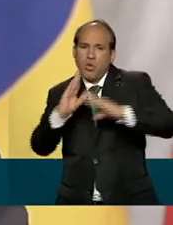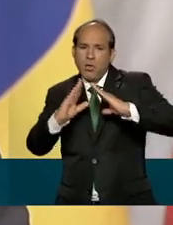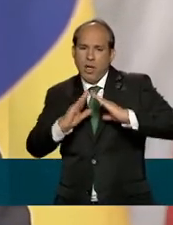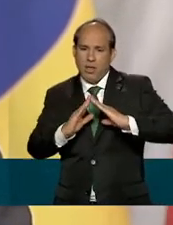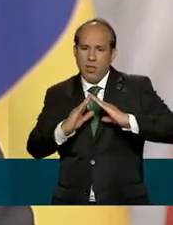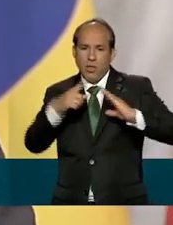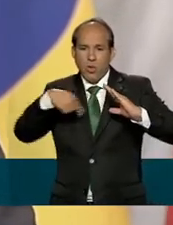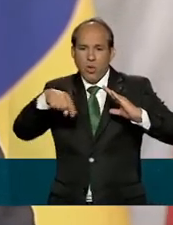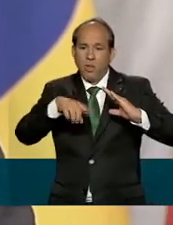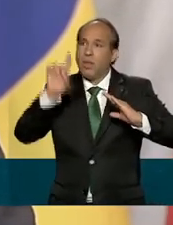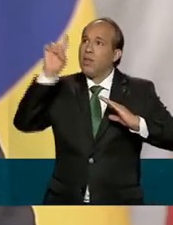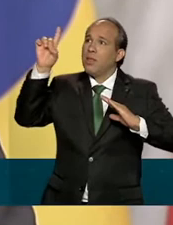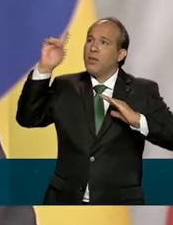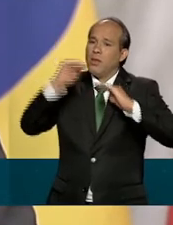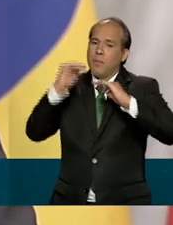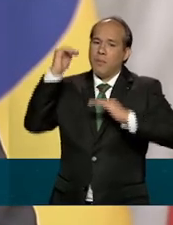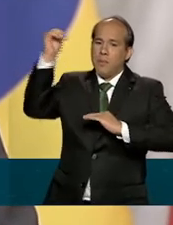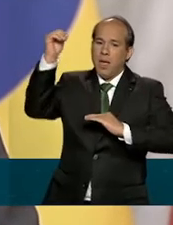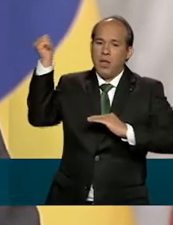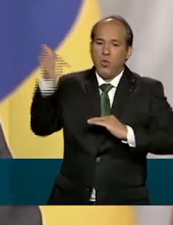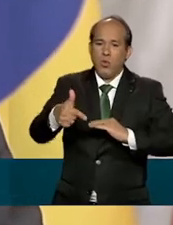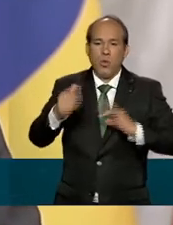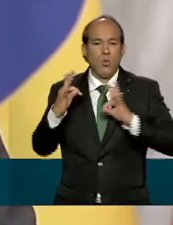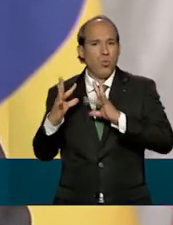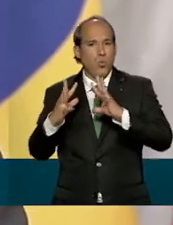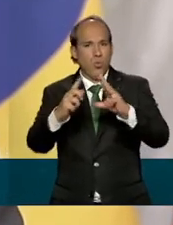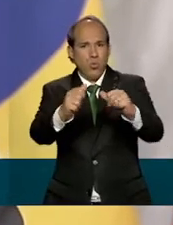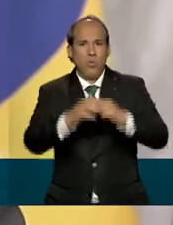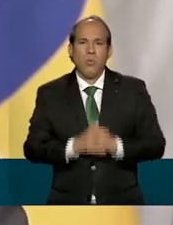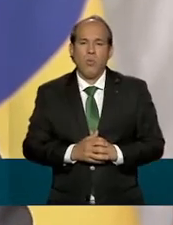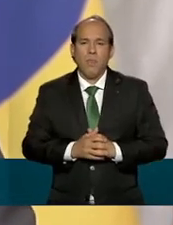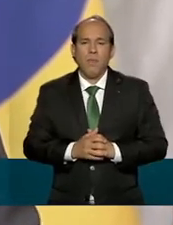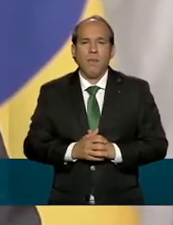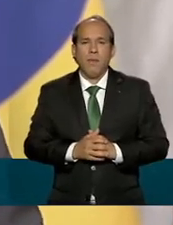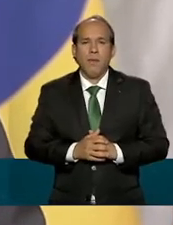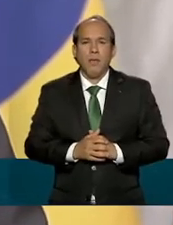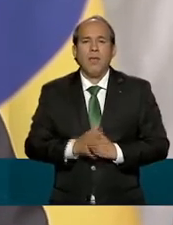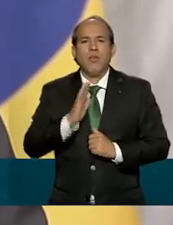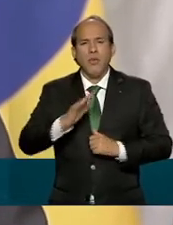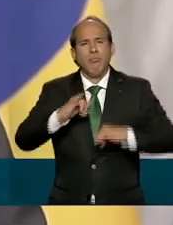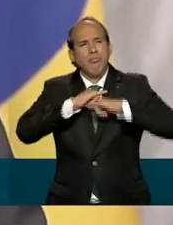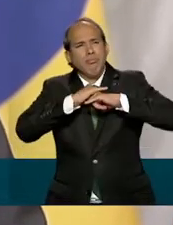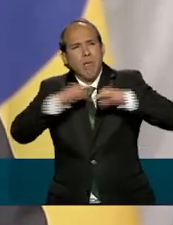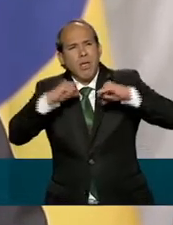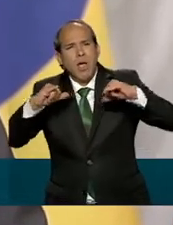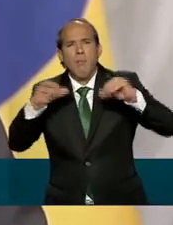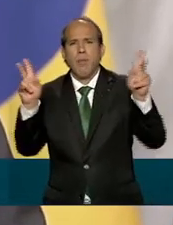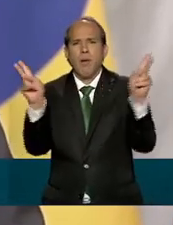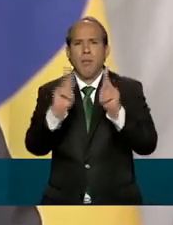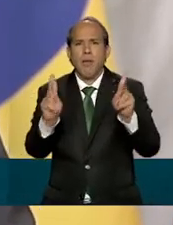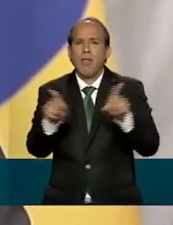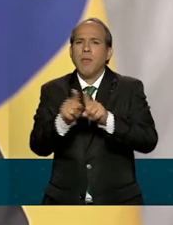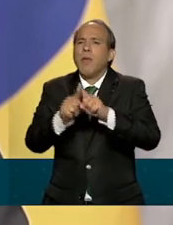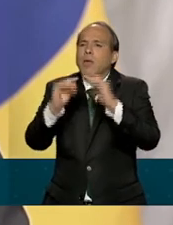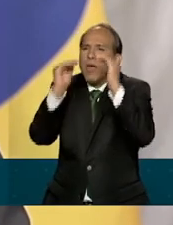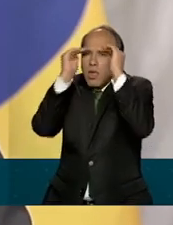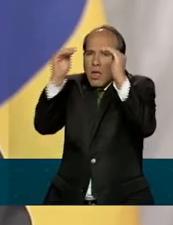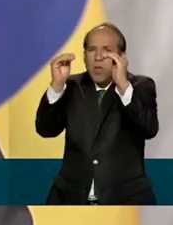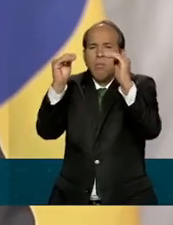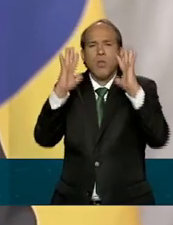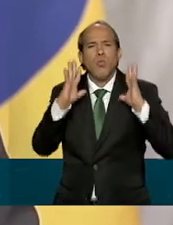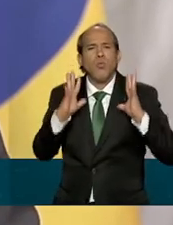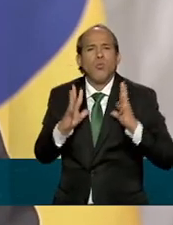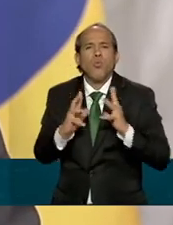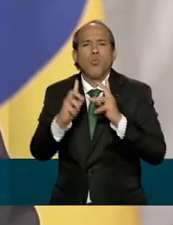Deus está acima de todos nós. Pregamos a paz e respeitamos todos aqueles